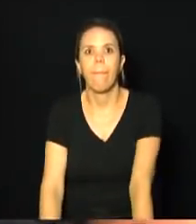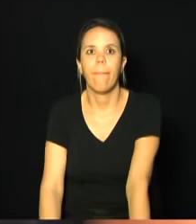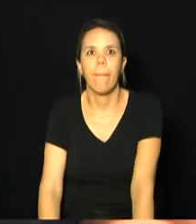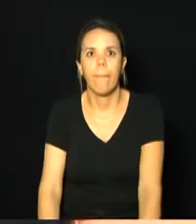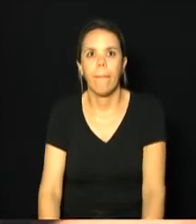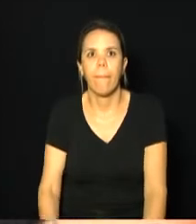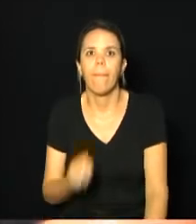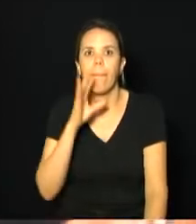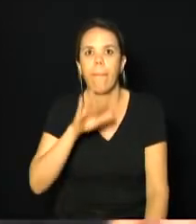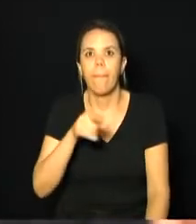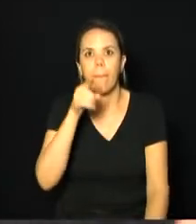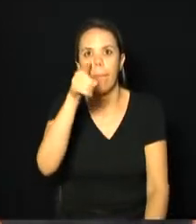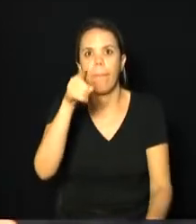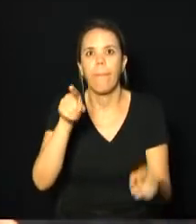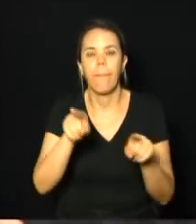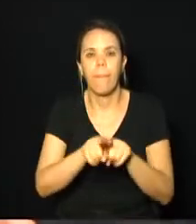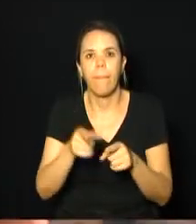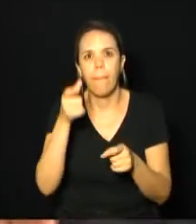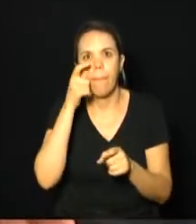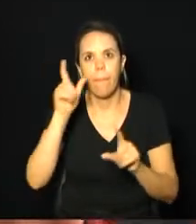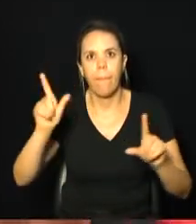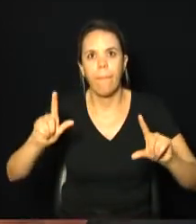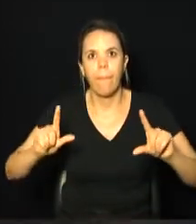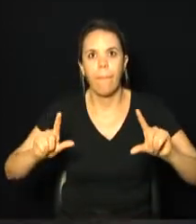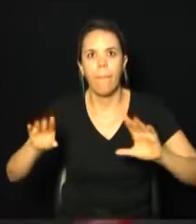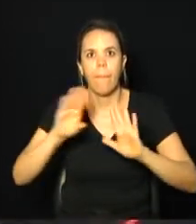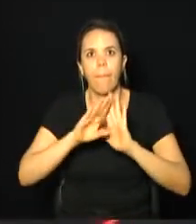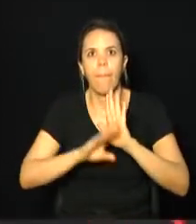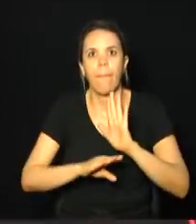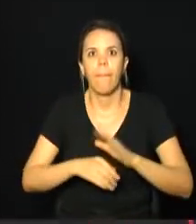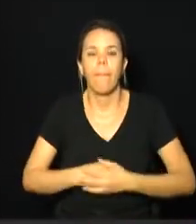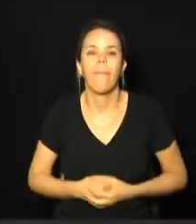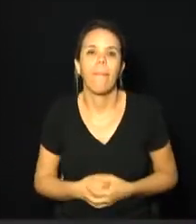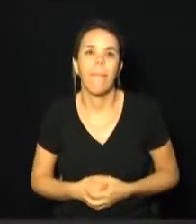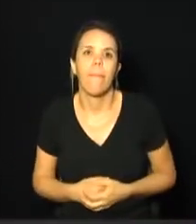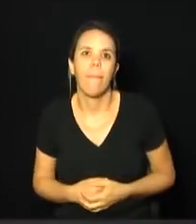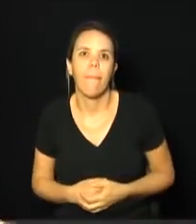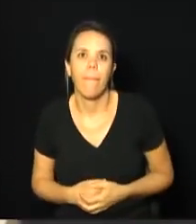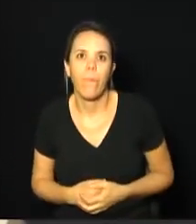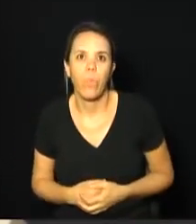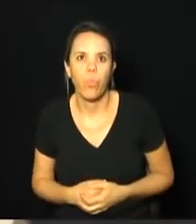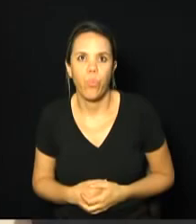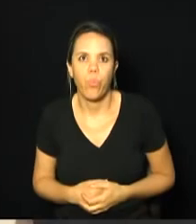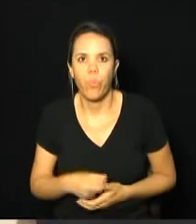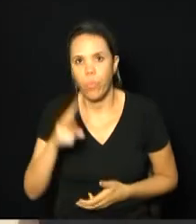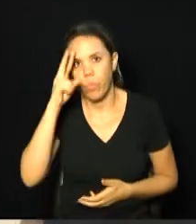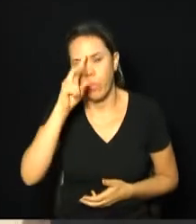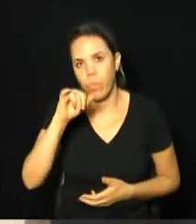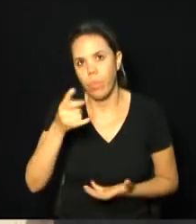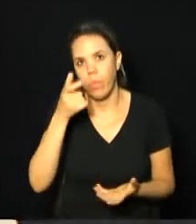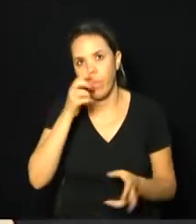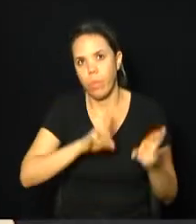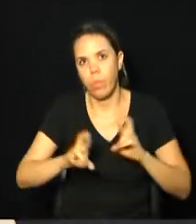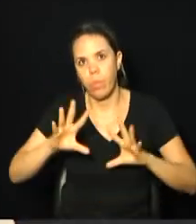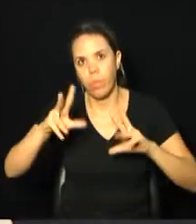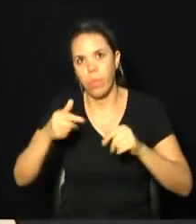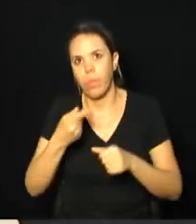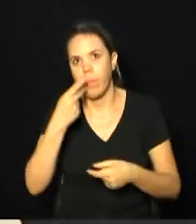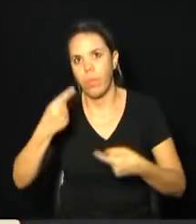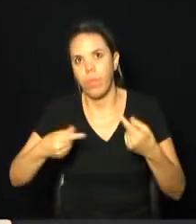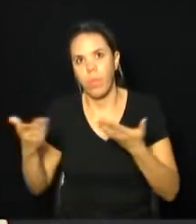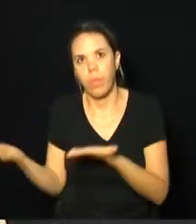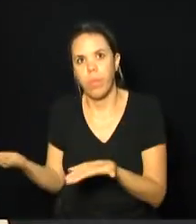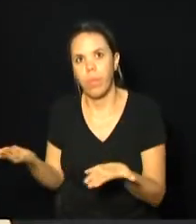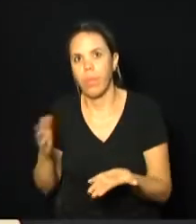e uma boa tarde para você também que está acompanhando aí a programação da TV Câmara. Lembrando, se quiser rever tudo o que foi discutido